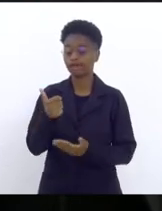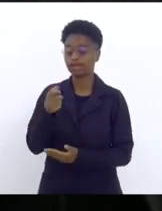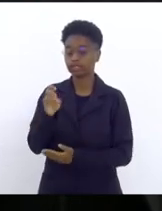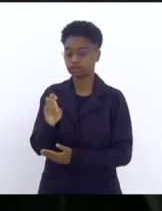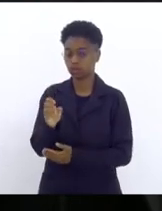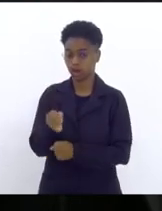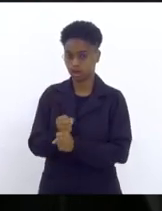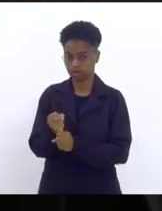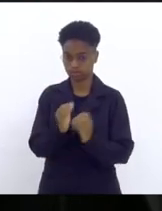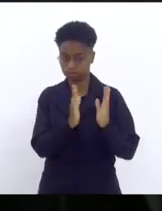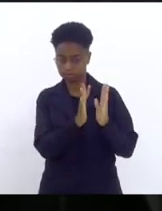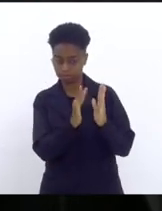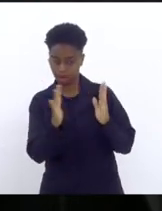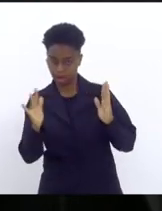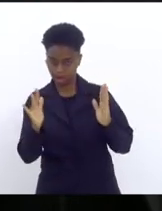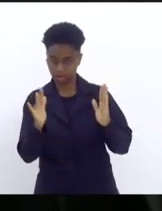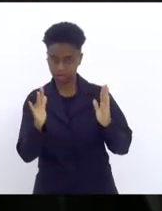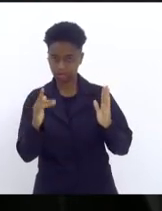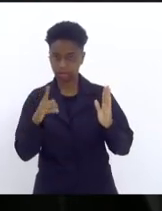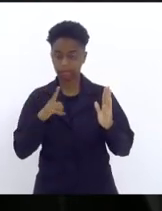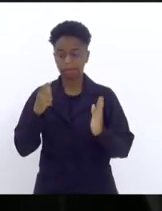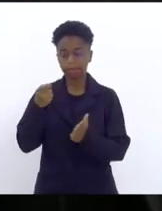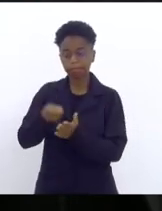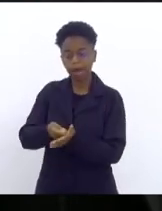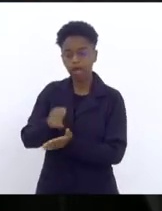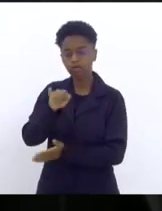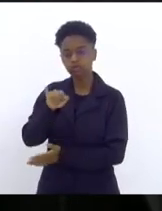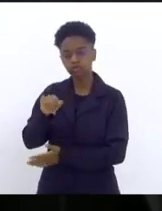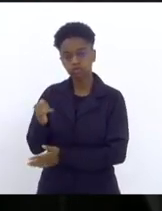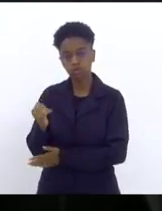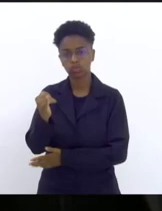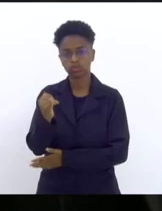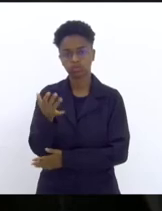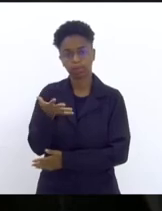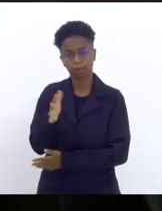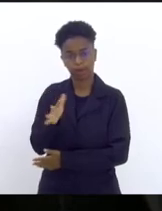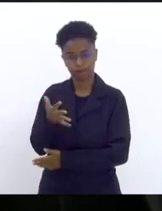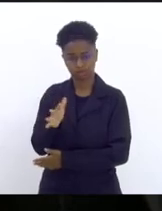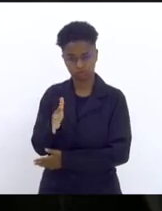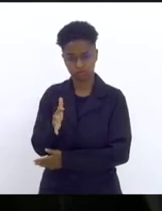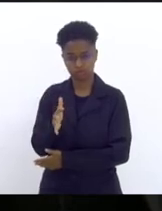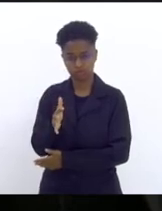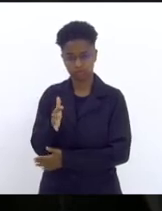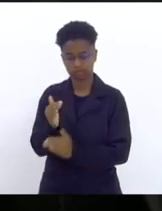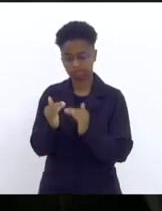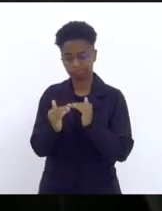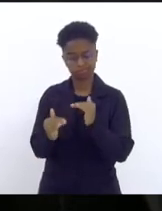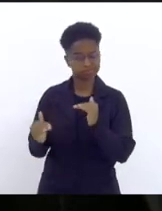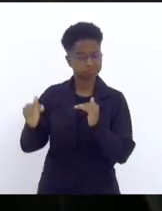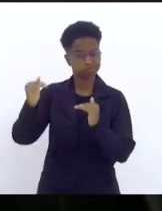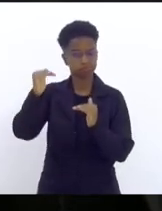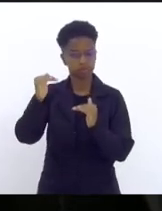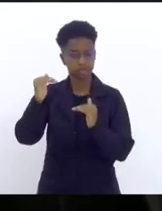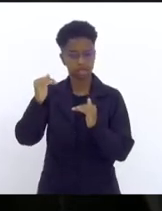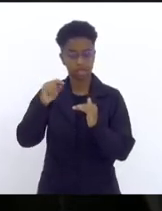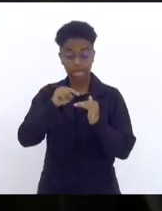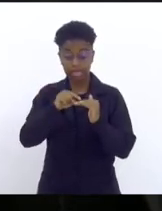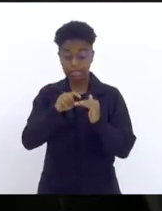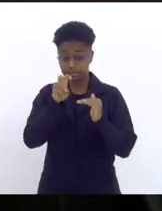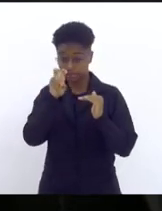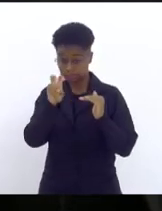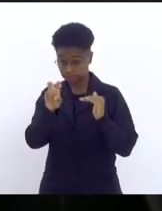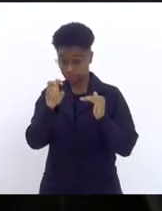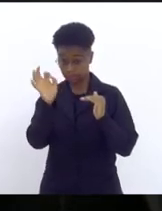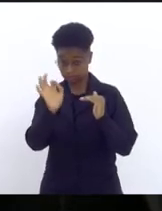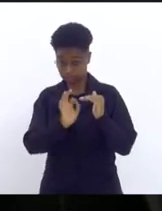anos pagando juros de em média superior a 5